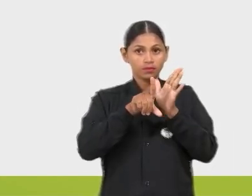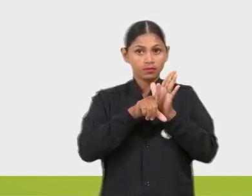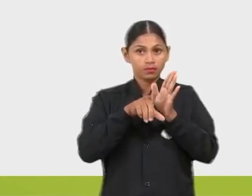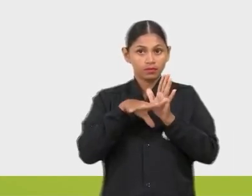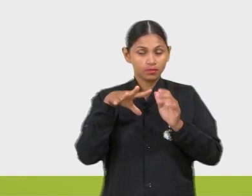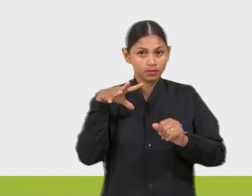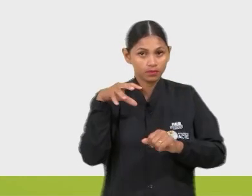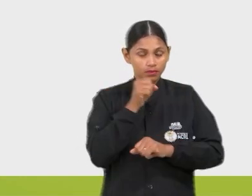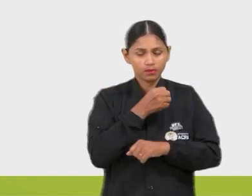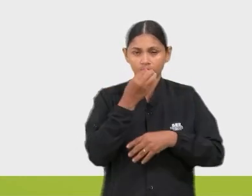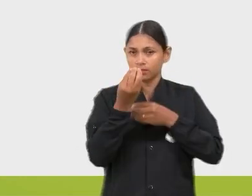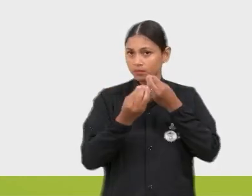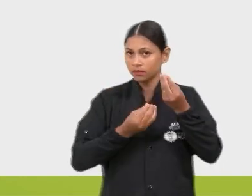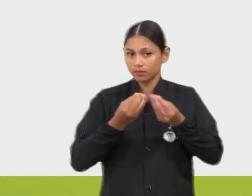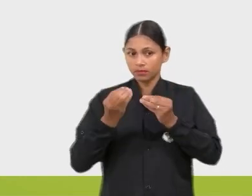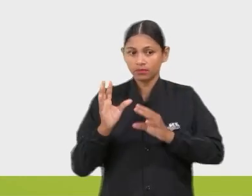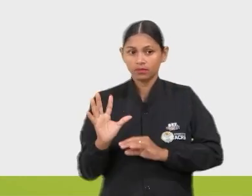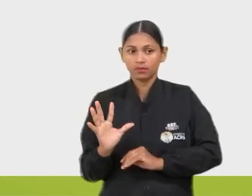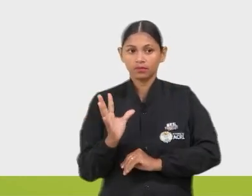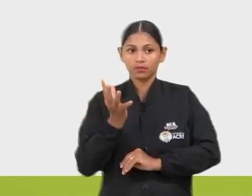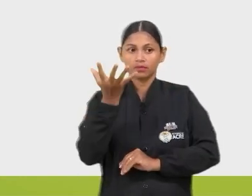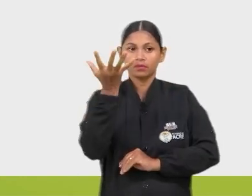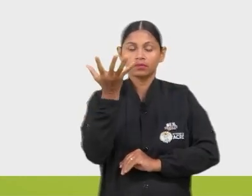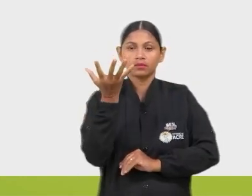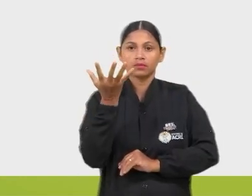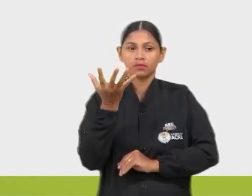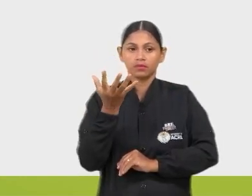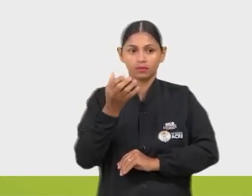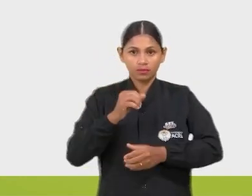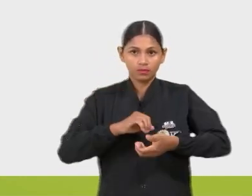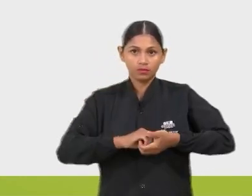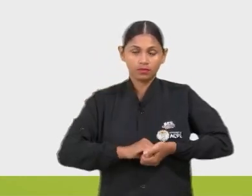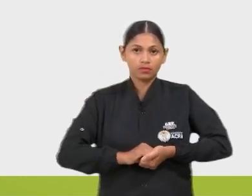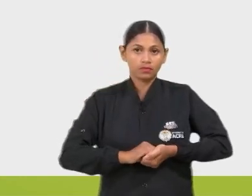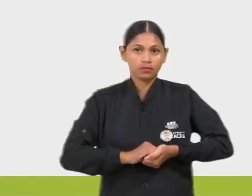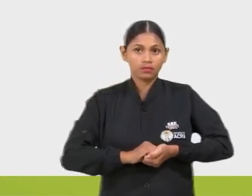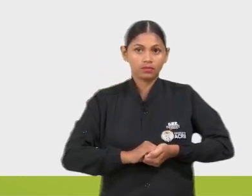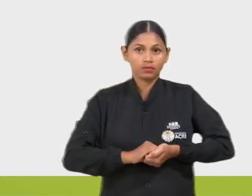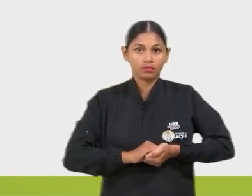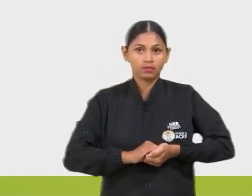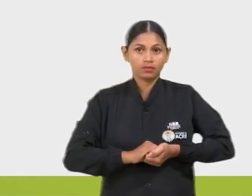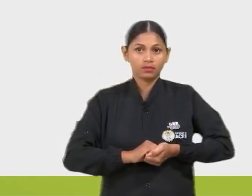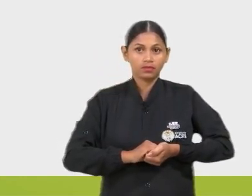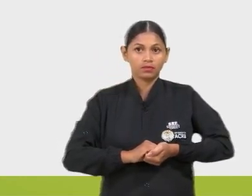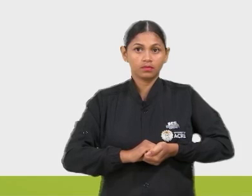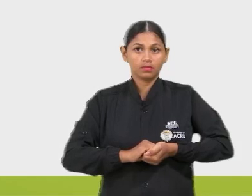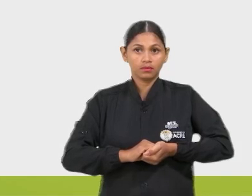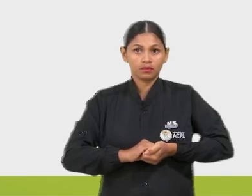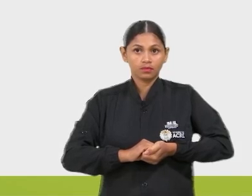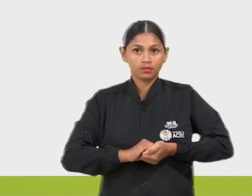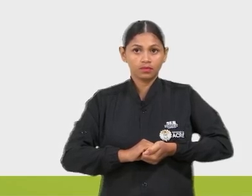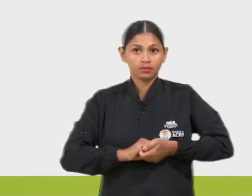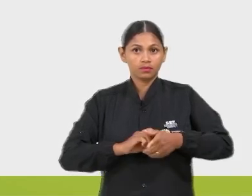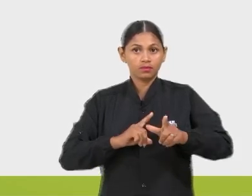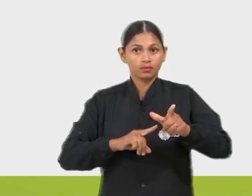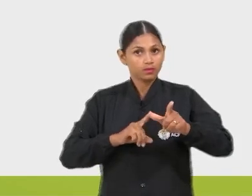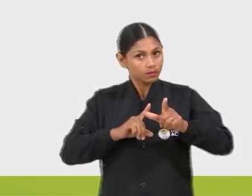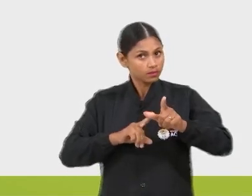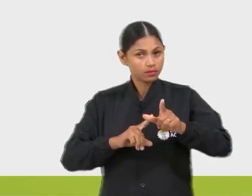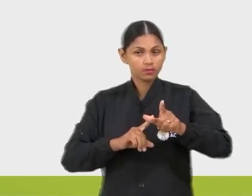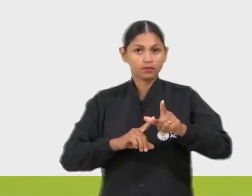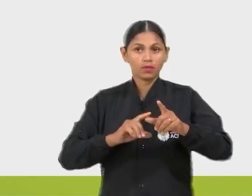funciona isso, até para aprender um pouco mais sobre a questão da esfera. Ele diz assim, ó, uma esfera de raio 7